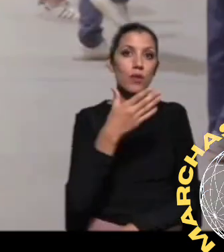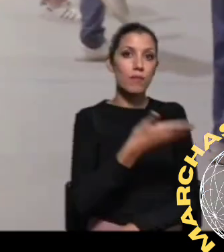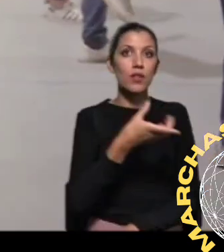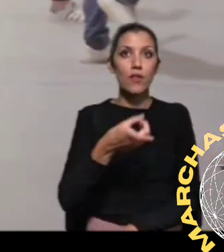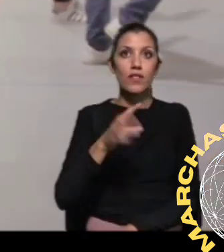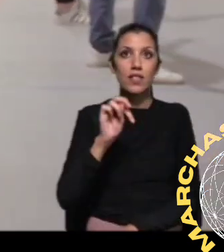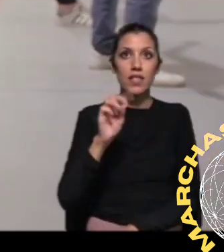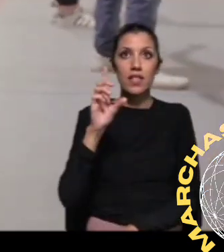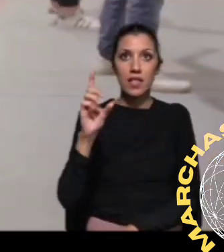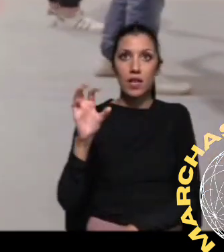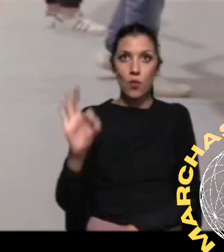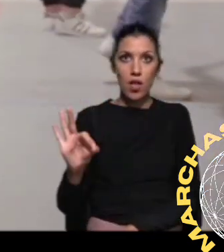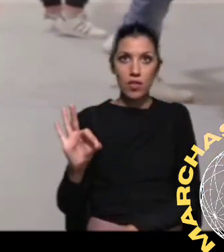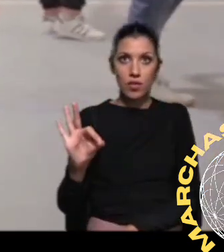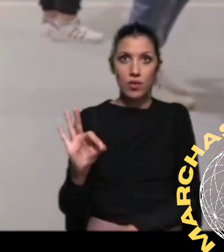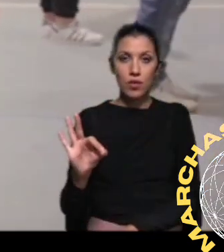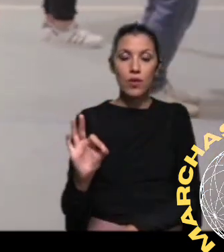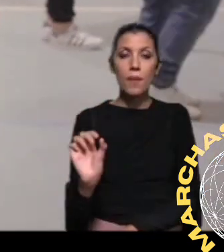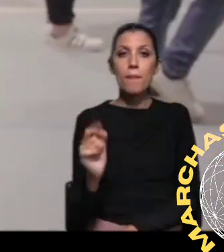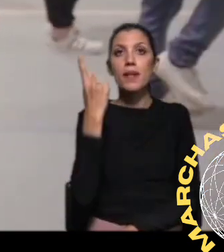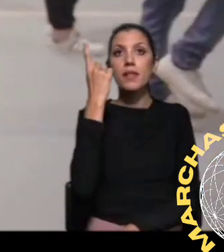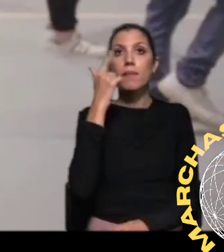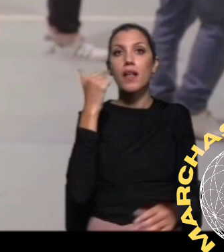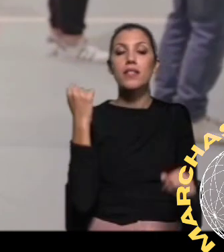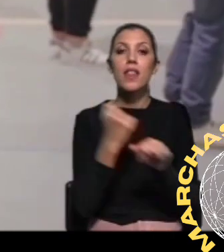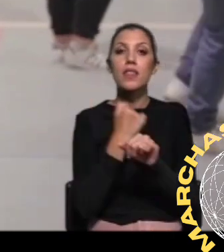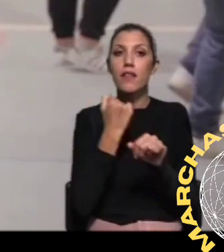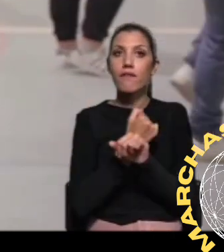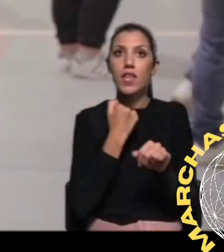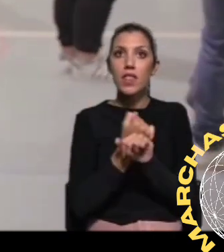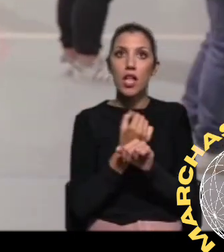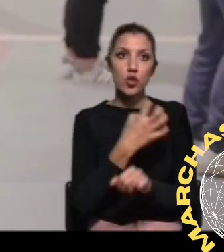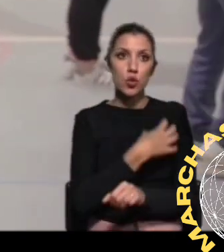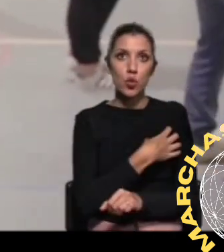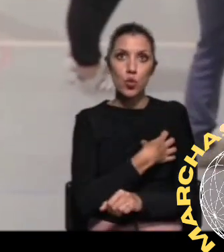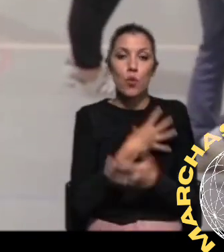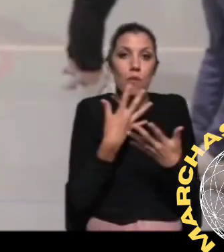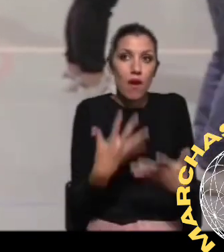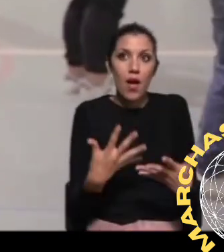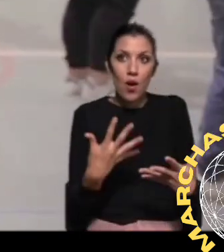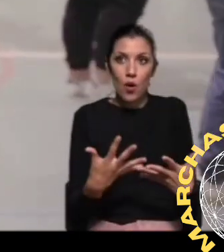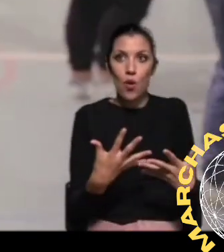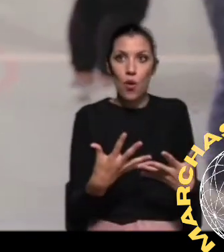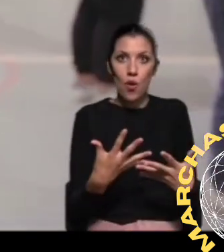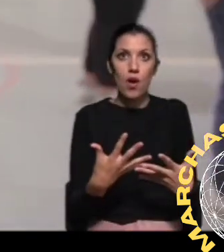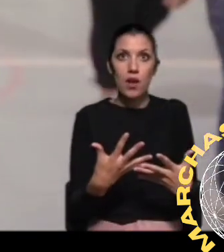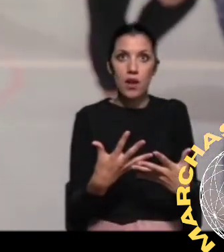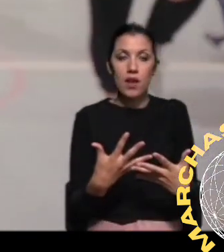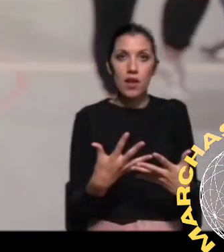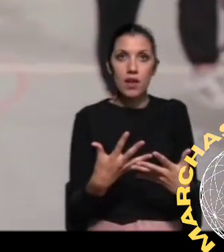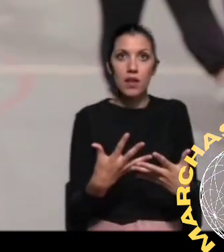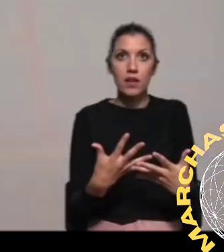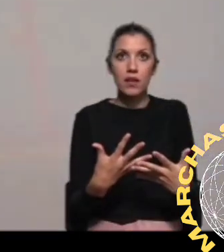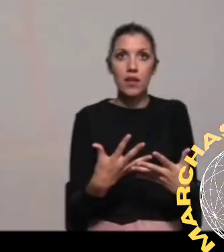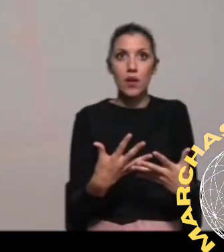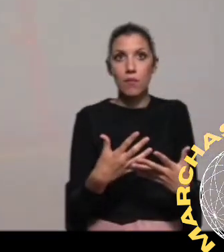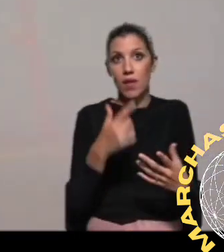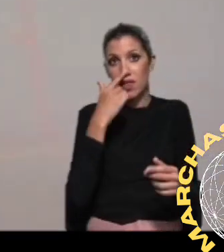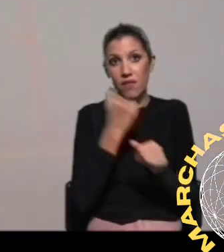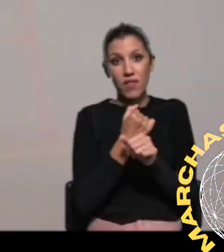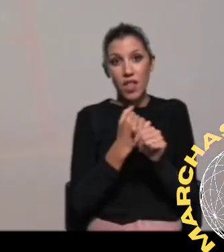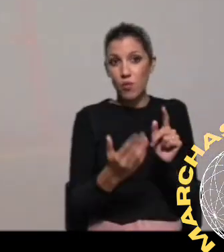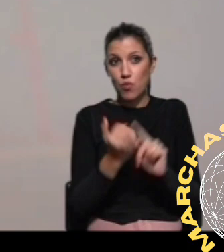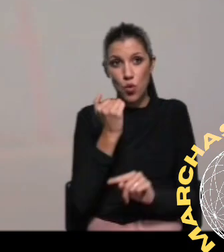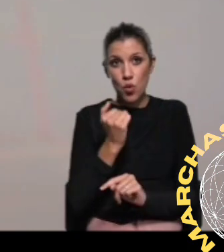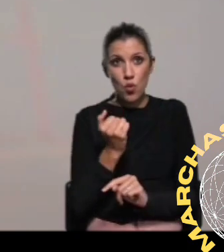1 de junho de 1934. As principais atividades do clube agora não é uma atividade conseguida, mas é a